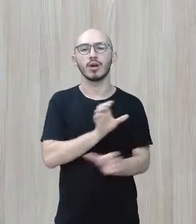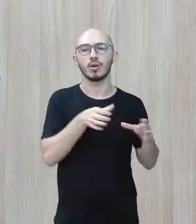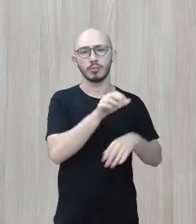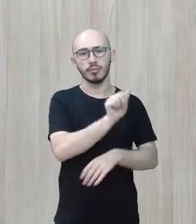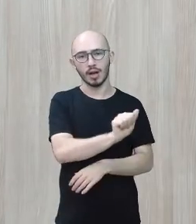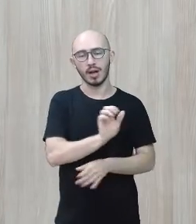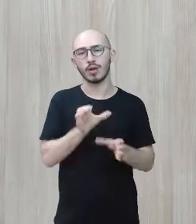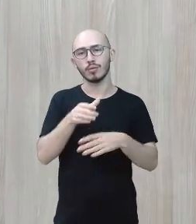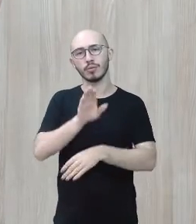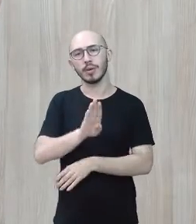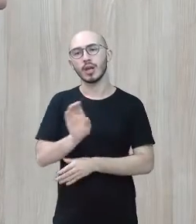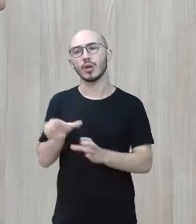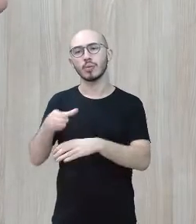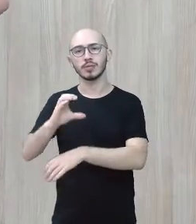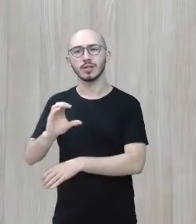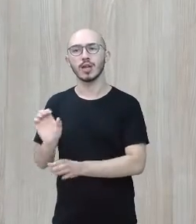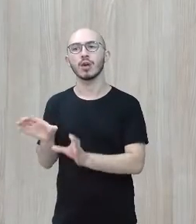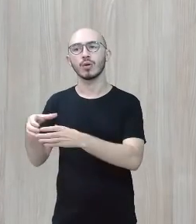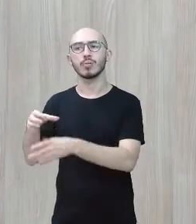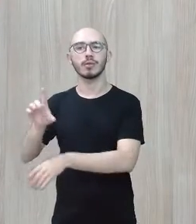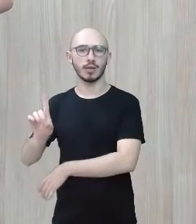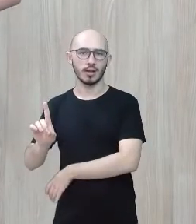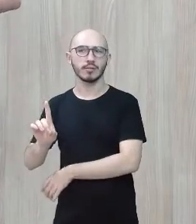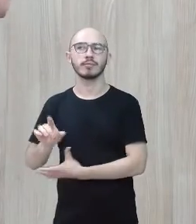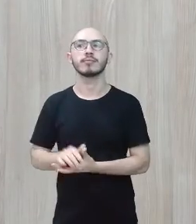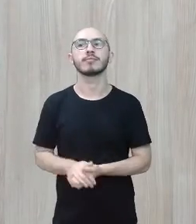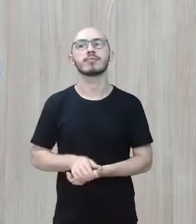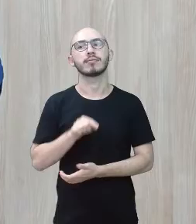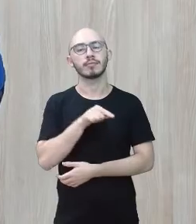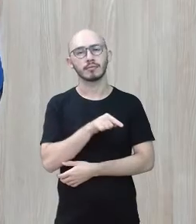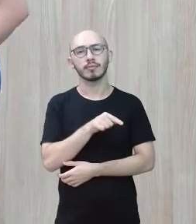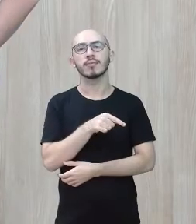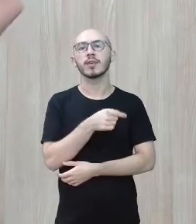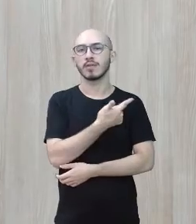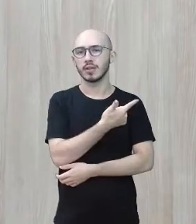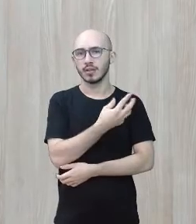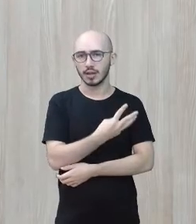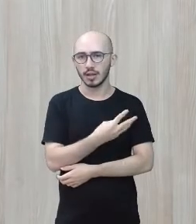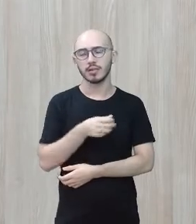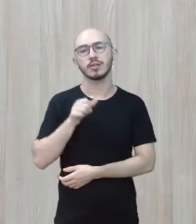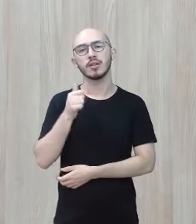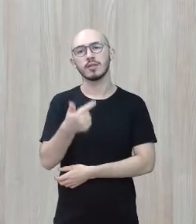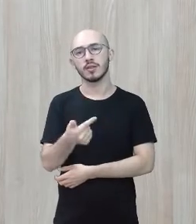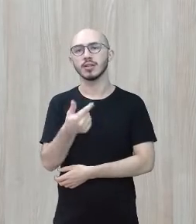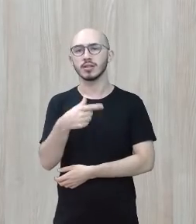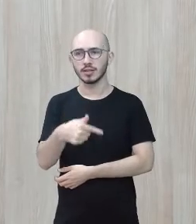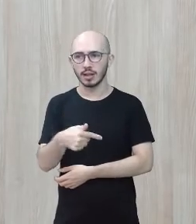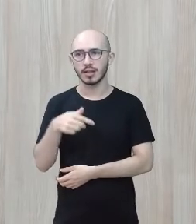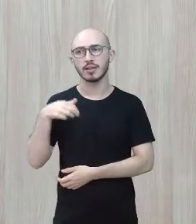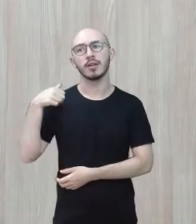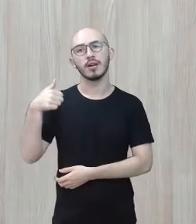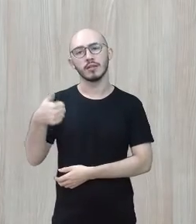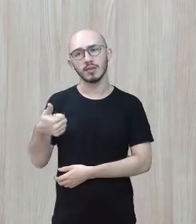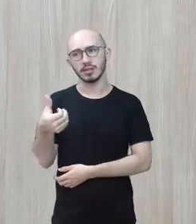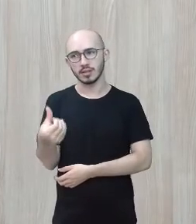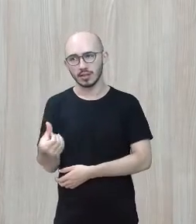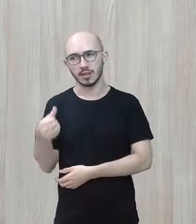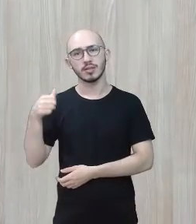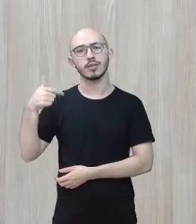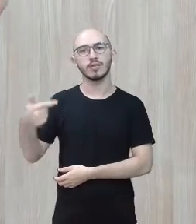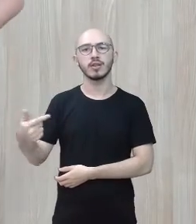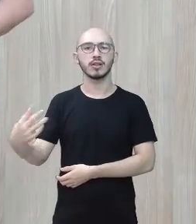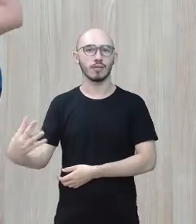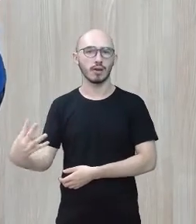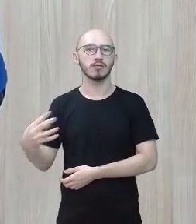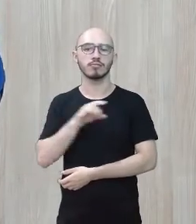acordo com as suas respectivas quantidades, né? 23 alunos, 27 alunos, 26 alunos e 24 alunos em cada uma